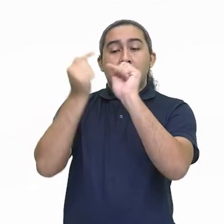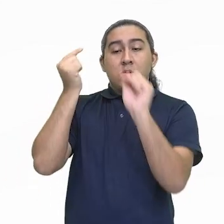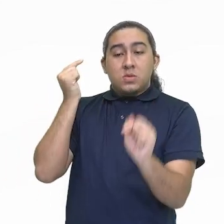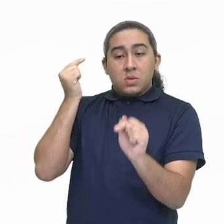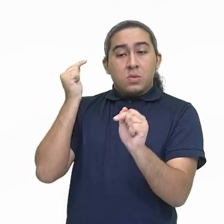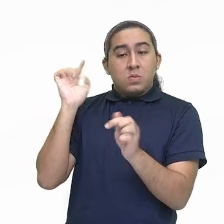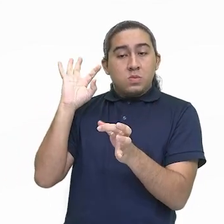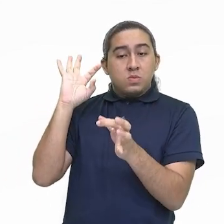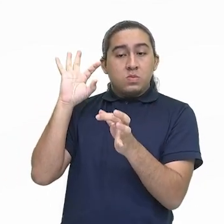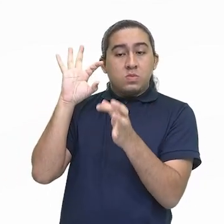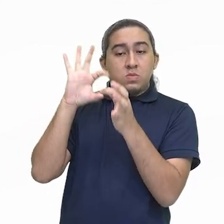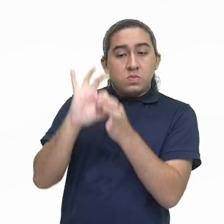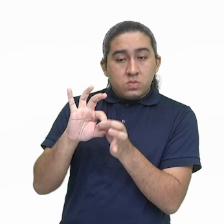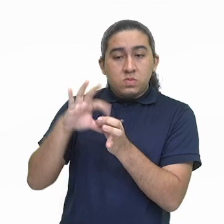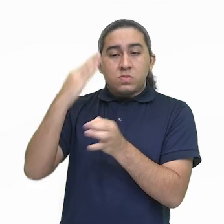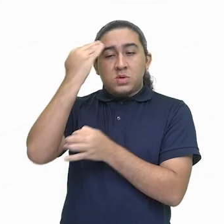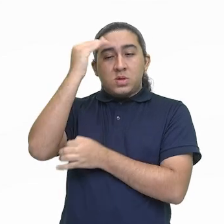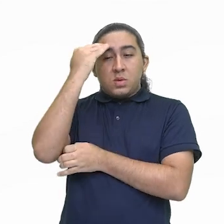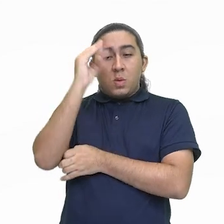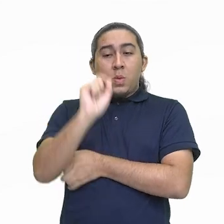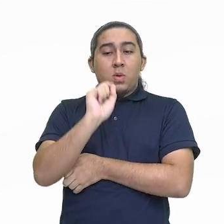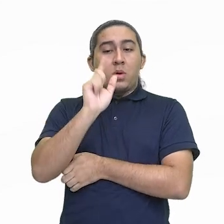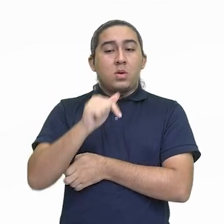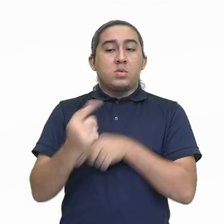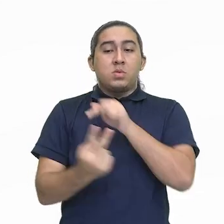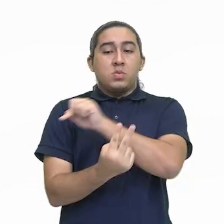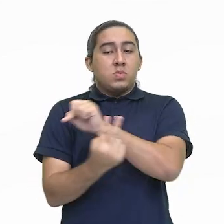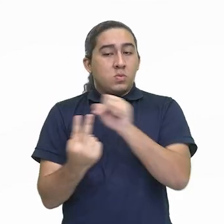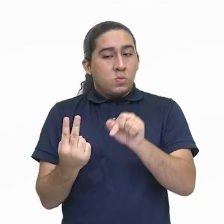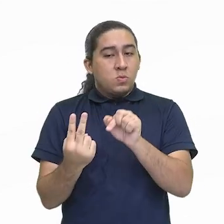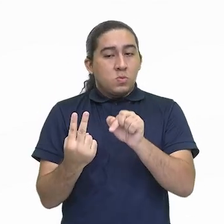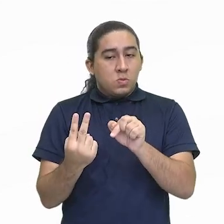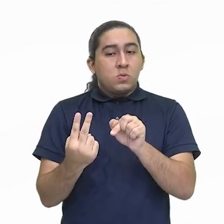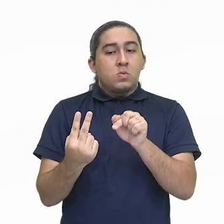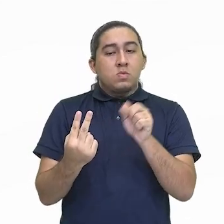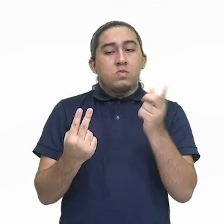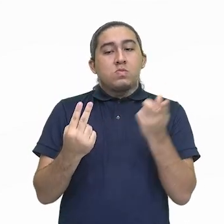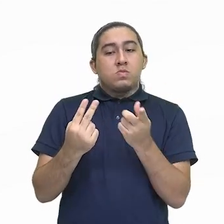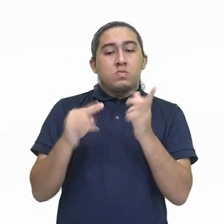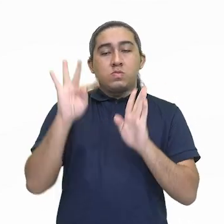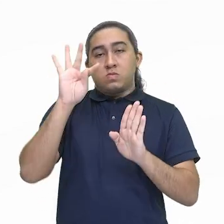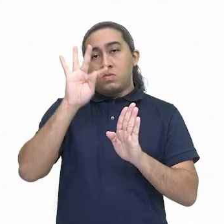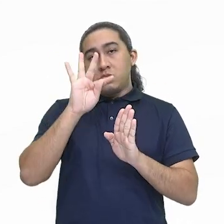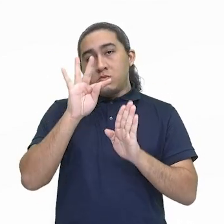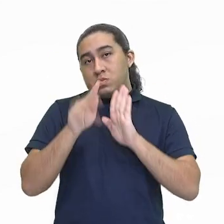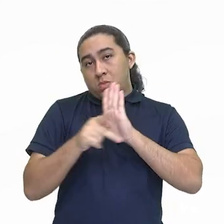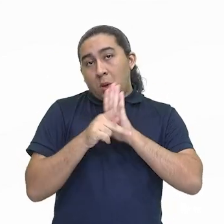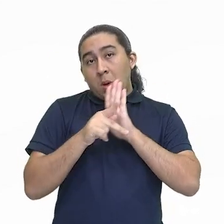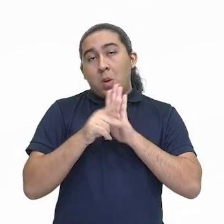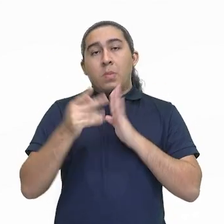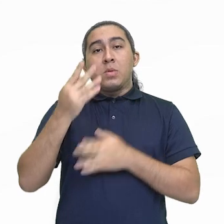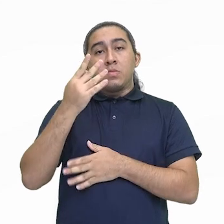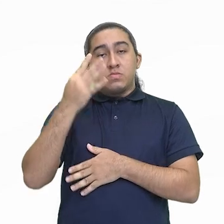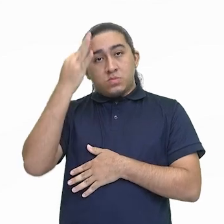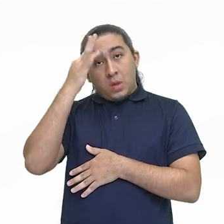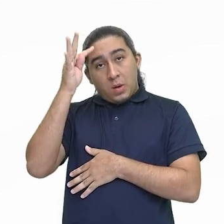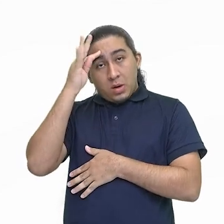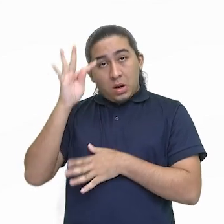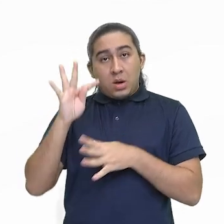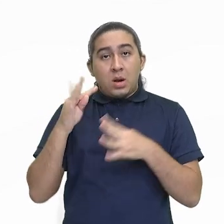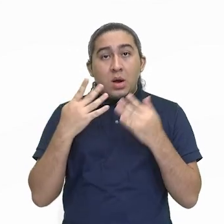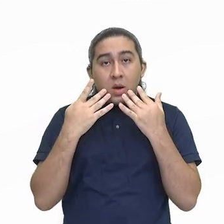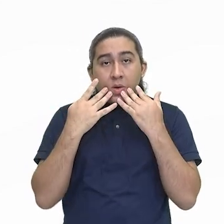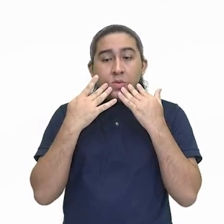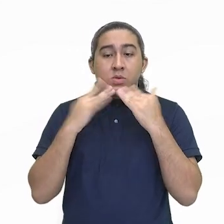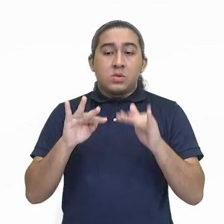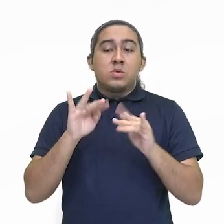poder entender que a presença dessas duas composições da natureza